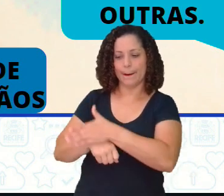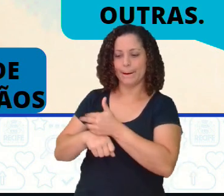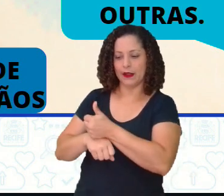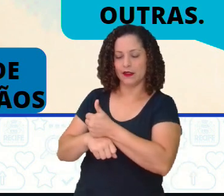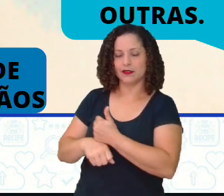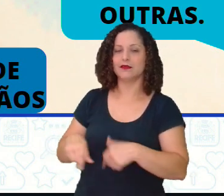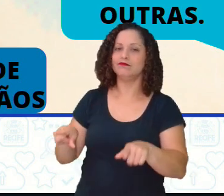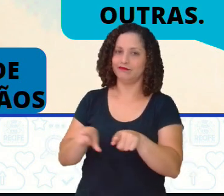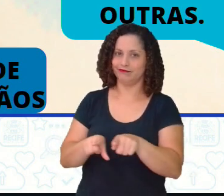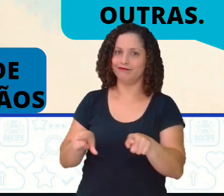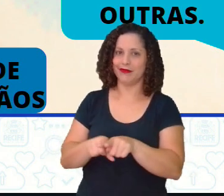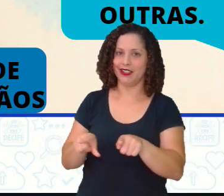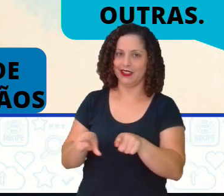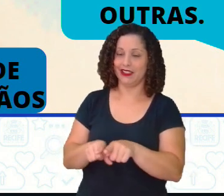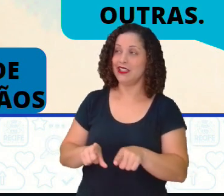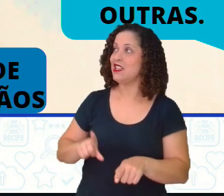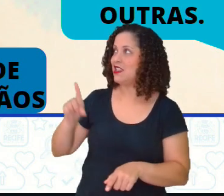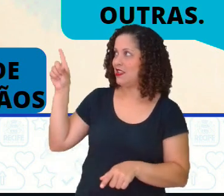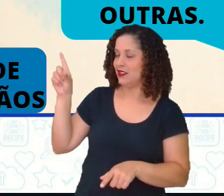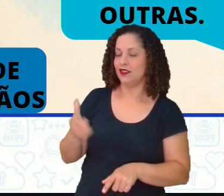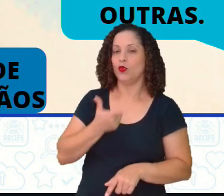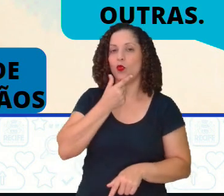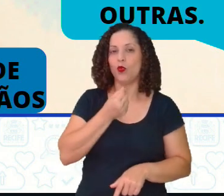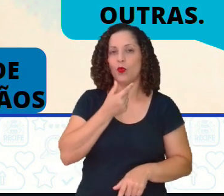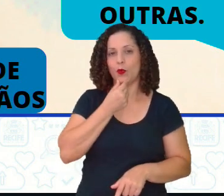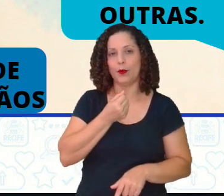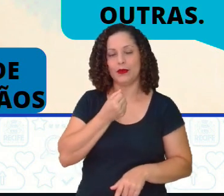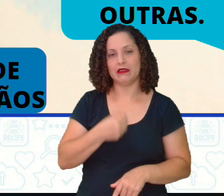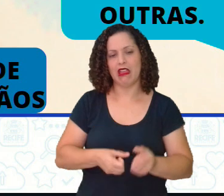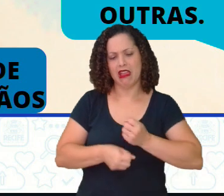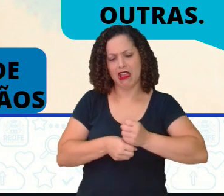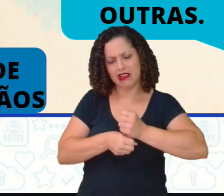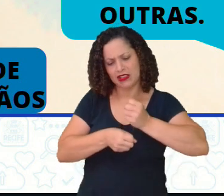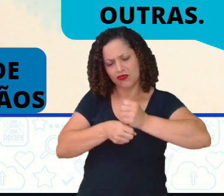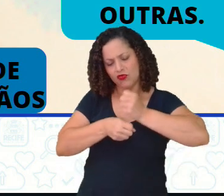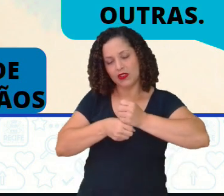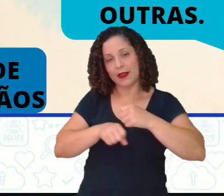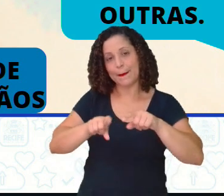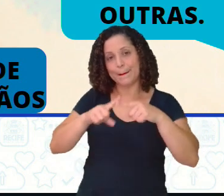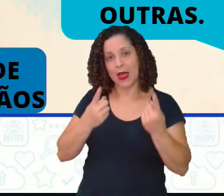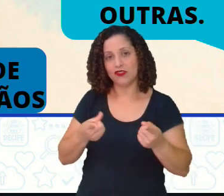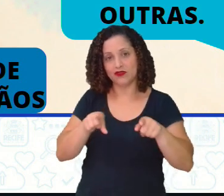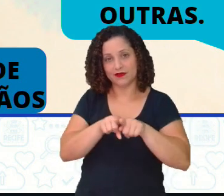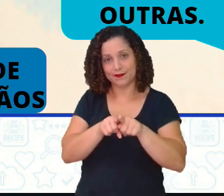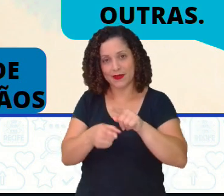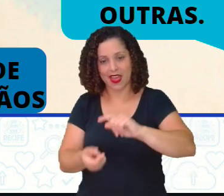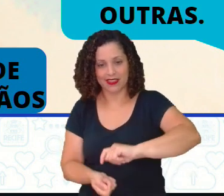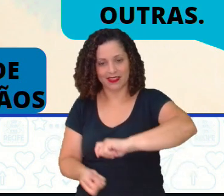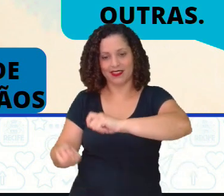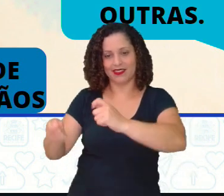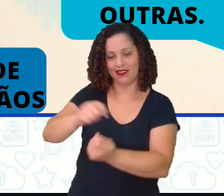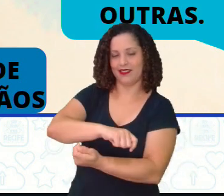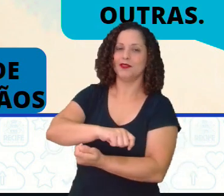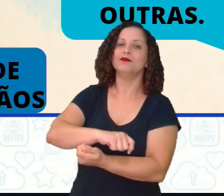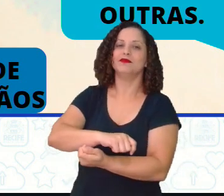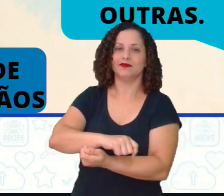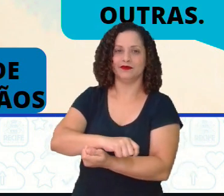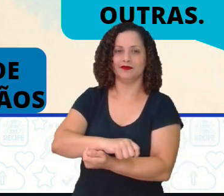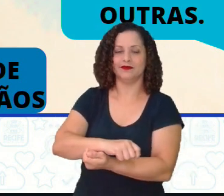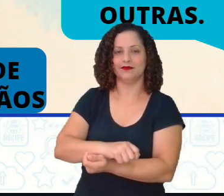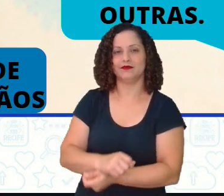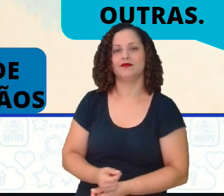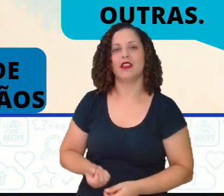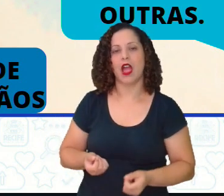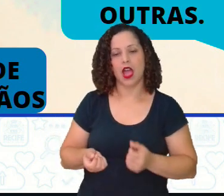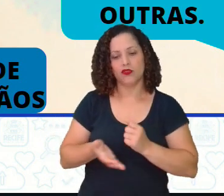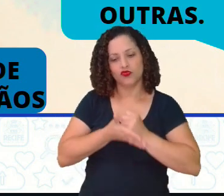que Burle Marx muitas vezes não foi construiu toda, mas elas já existiam quando ele veio para cá e ele ajudou a recuperar,